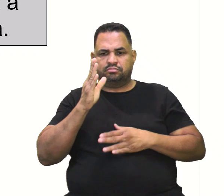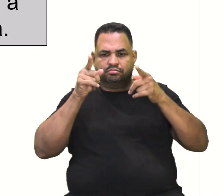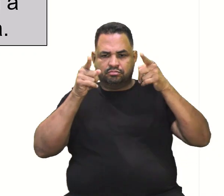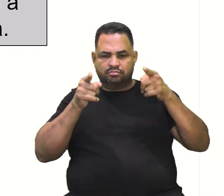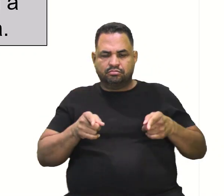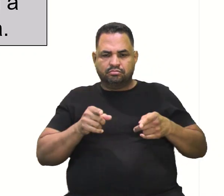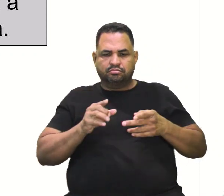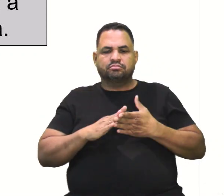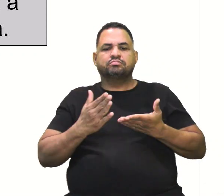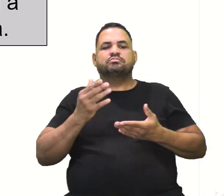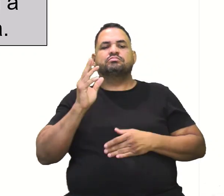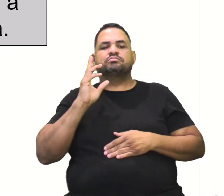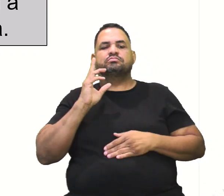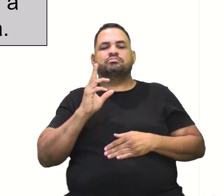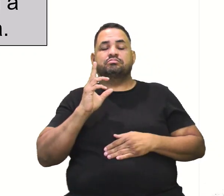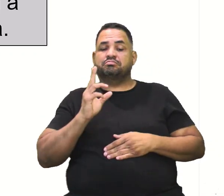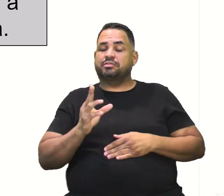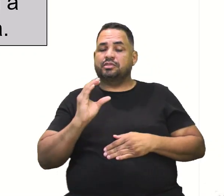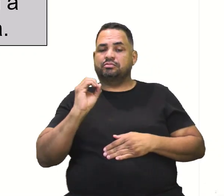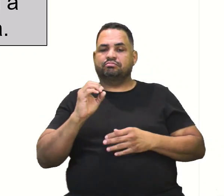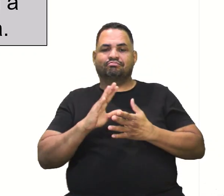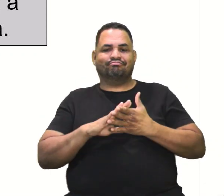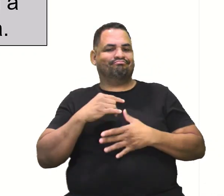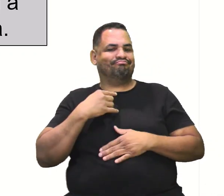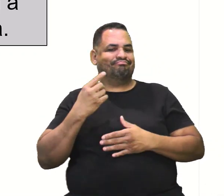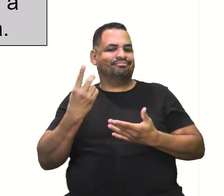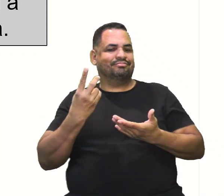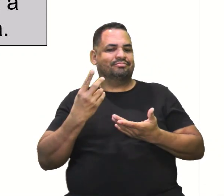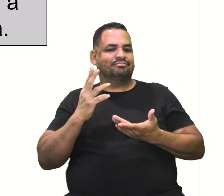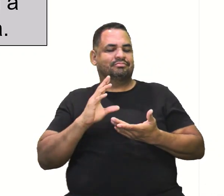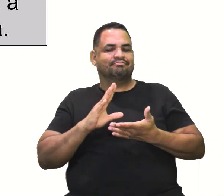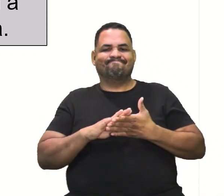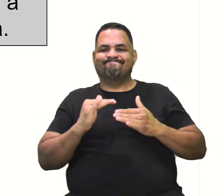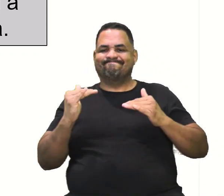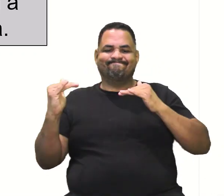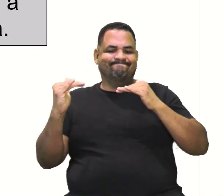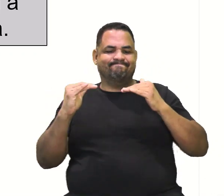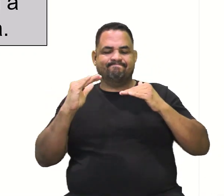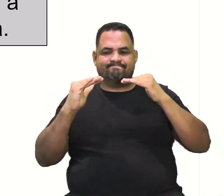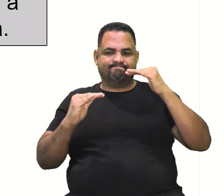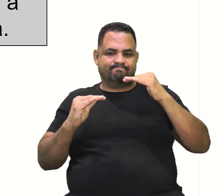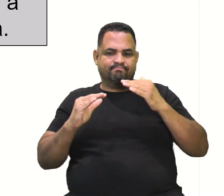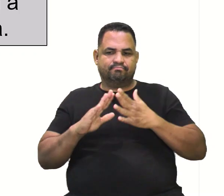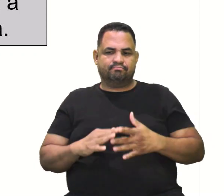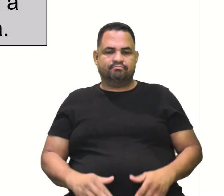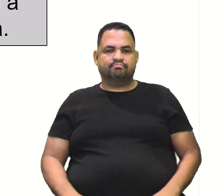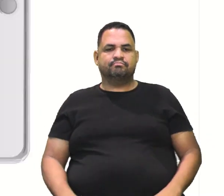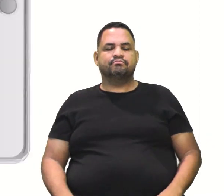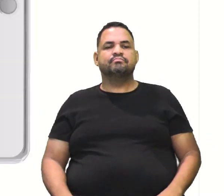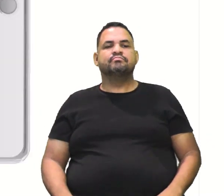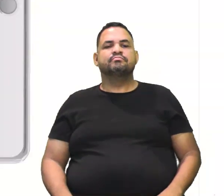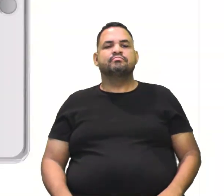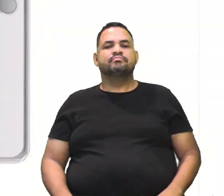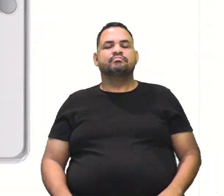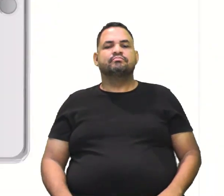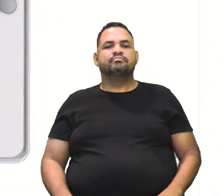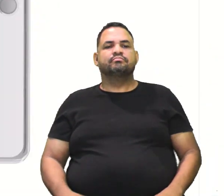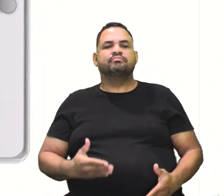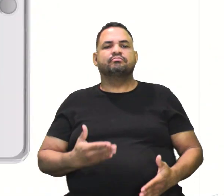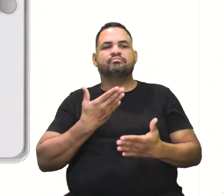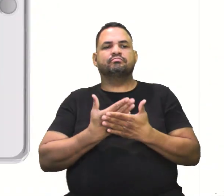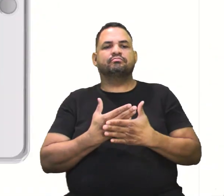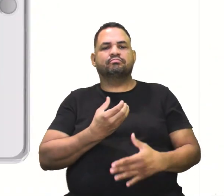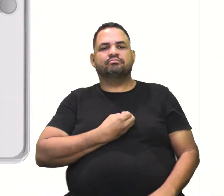determinante da matriz tem que dar 0. Se não deu, é porque eles não estão alinhados. Fechou? Beleza? Então, vamos lá de